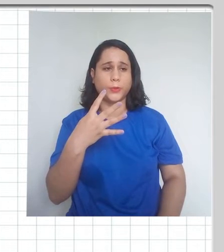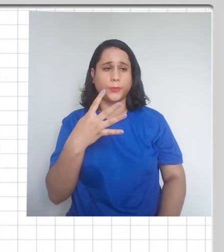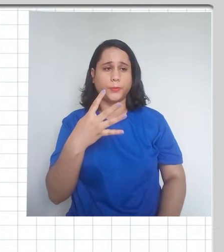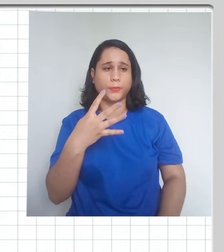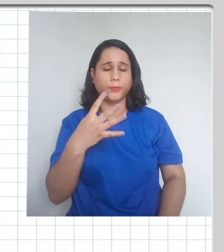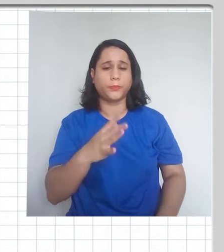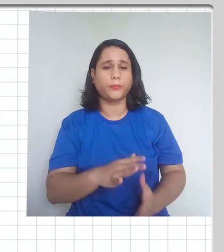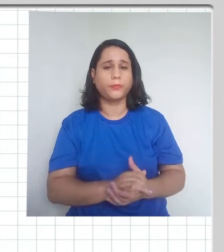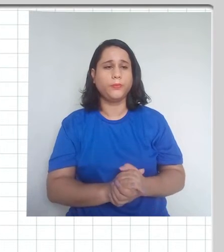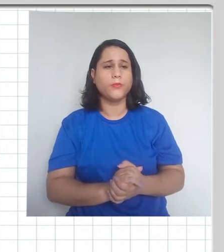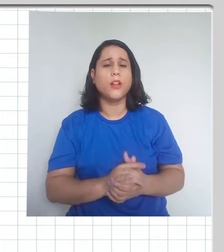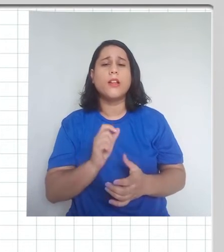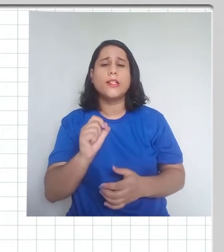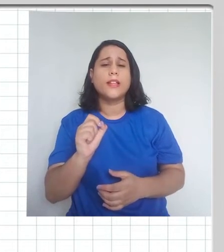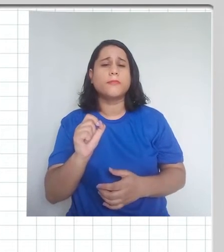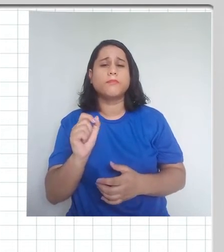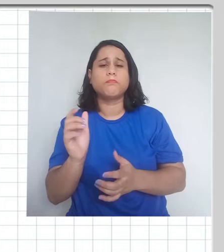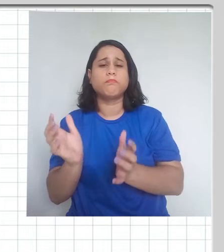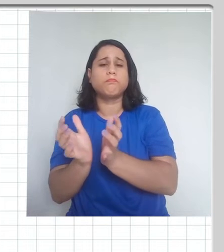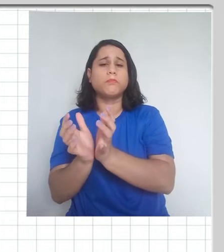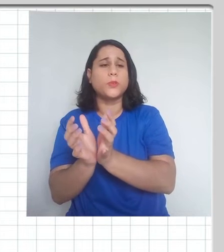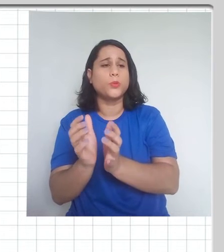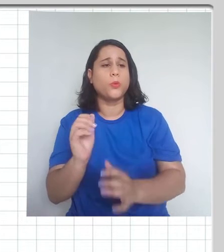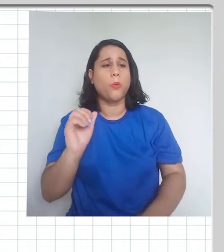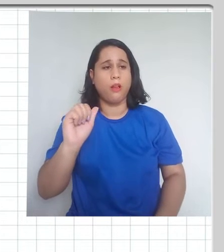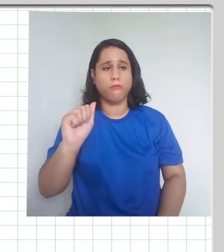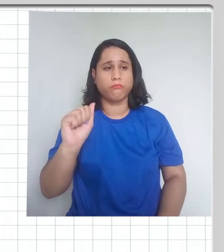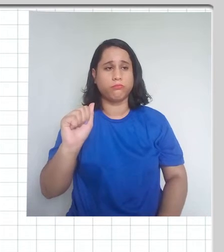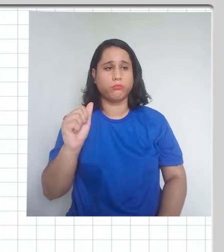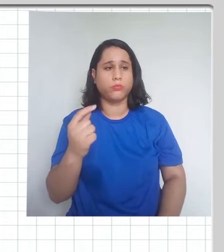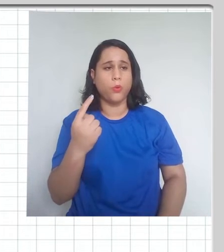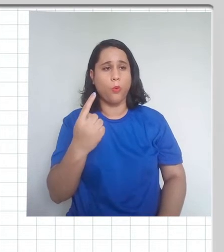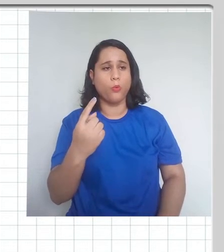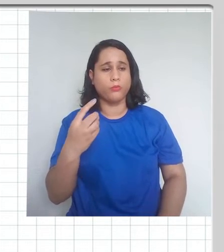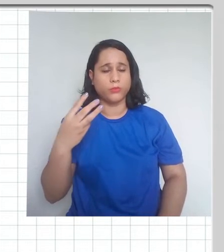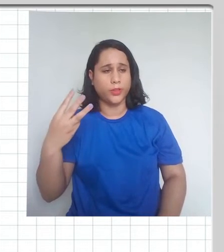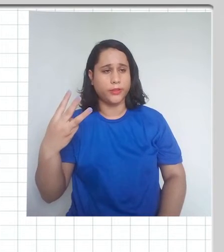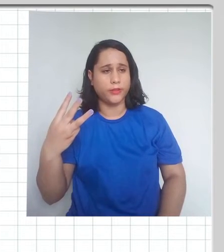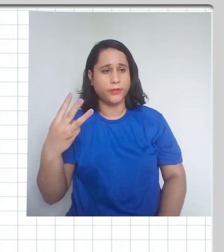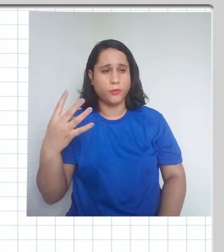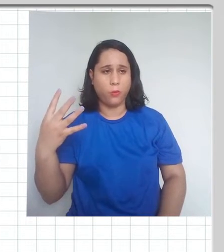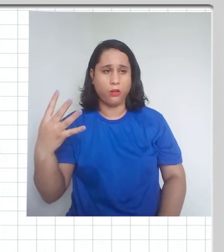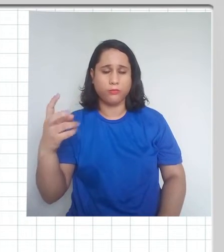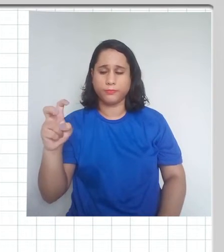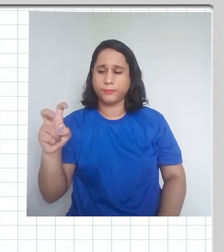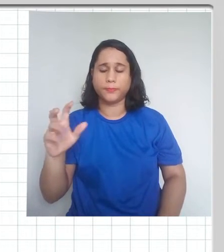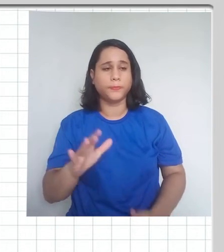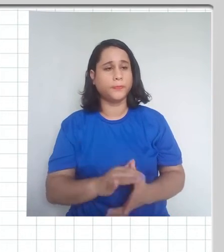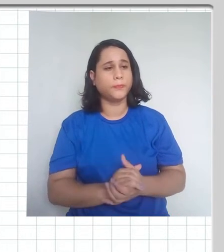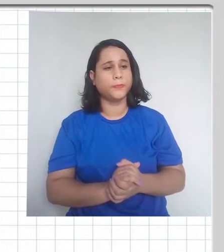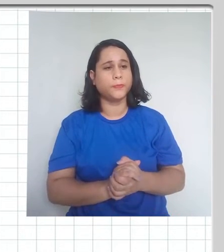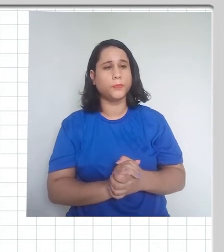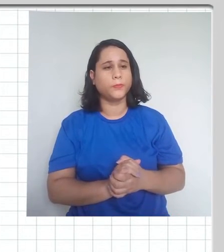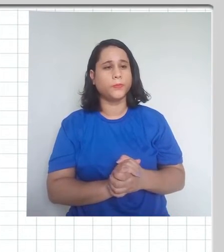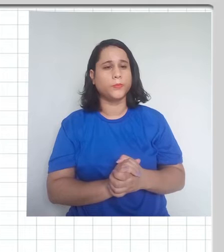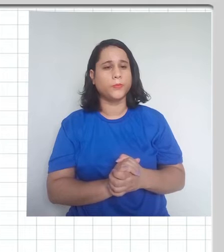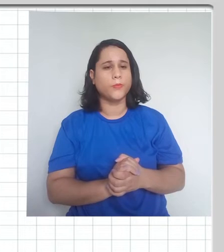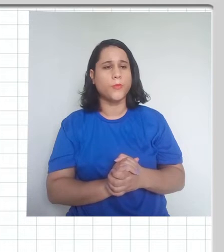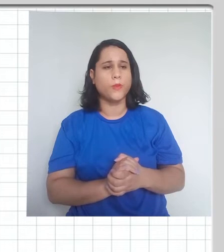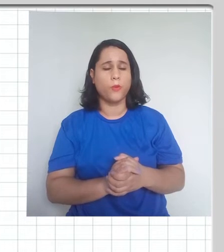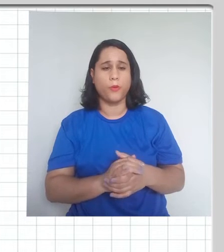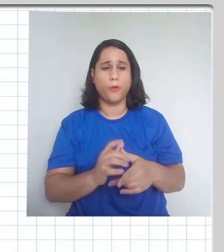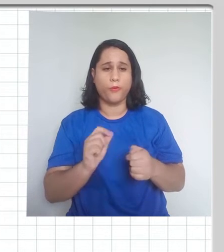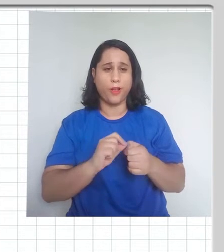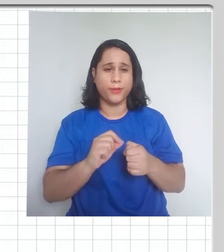e 4. E quem é A? 1, 3, 4 e 5. Quando